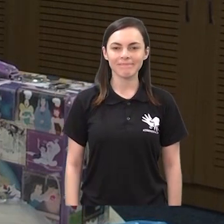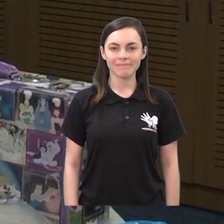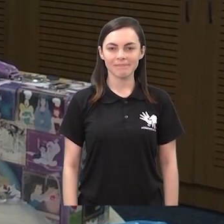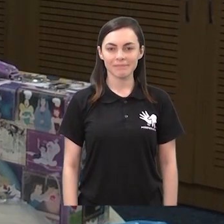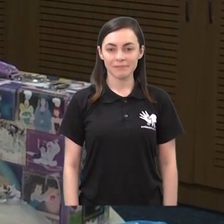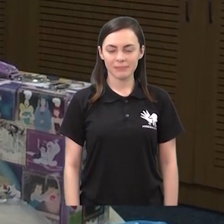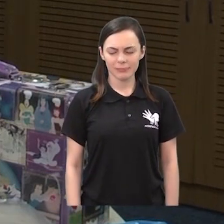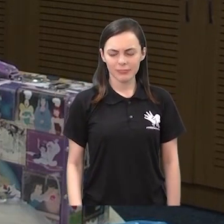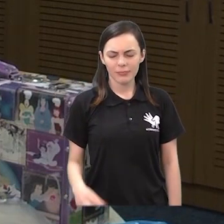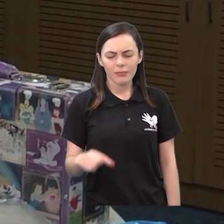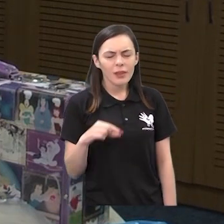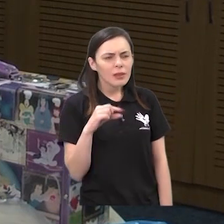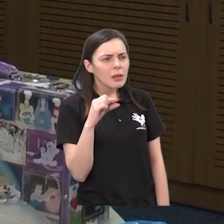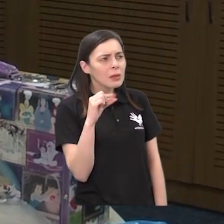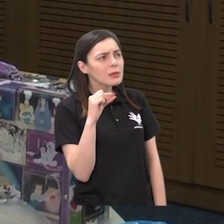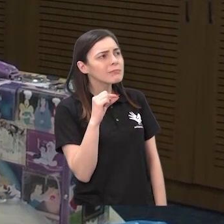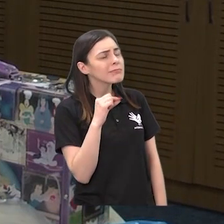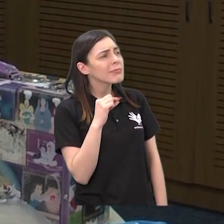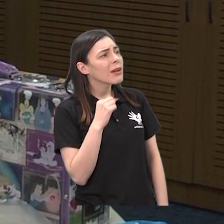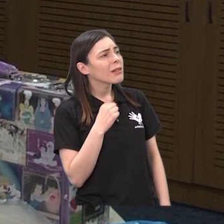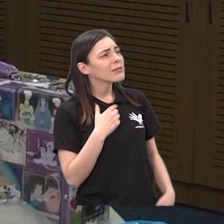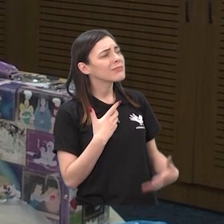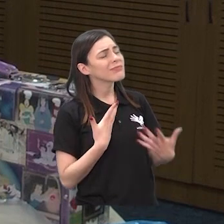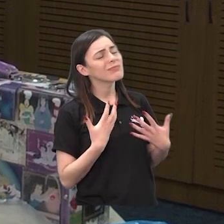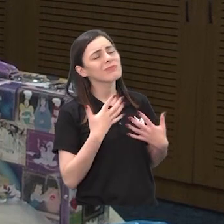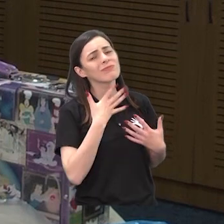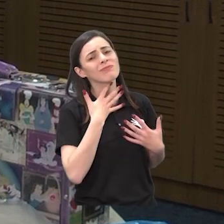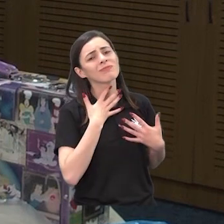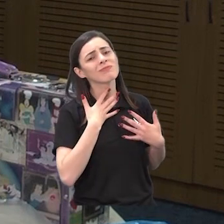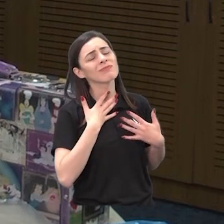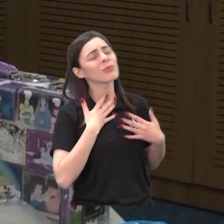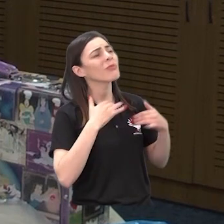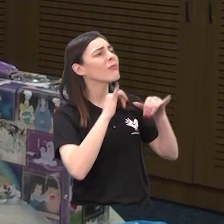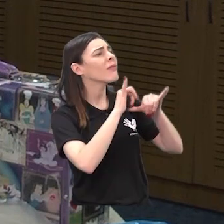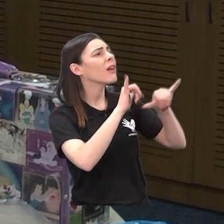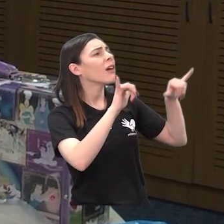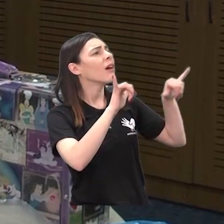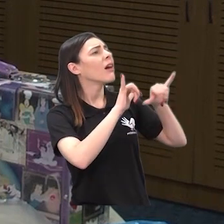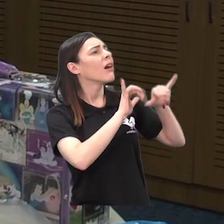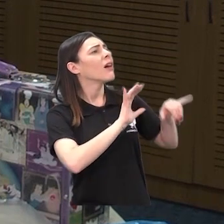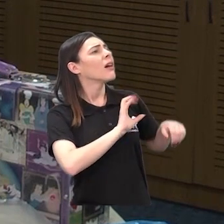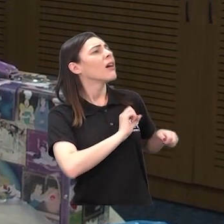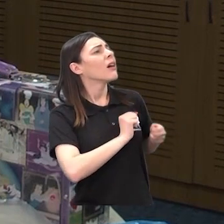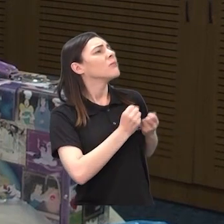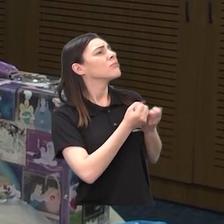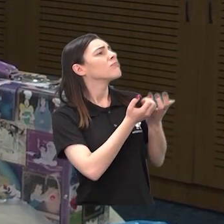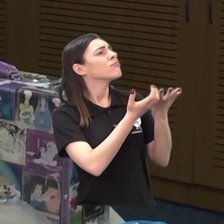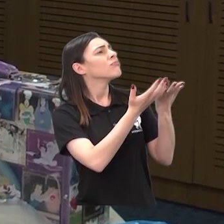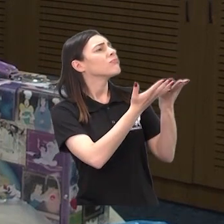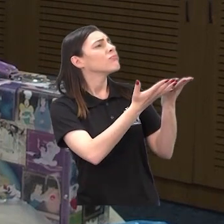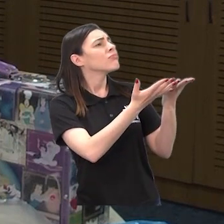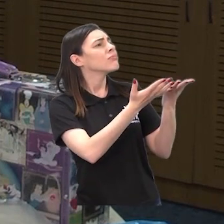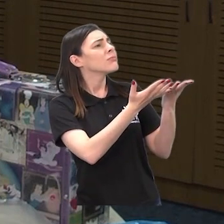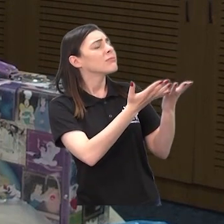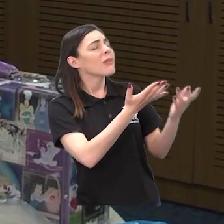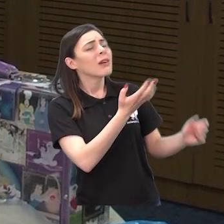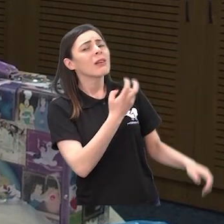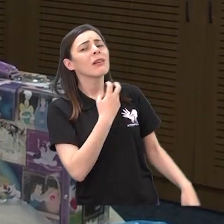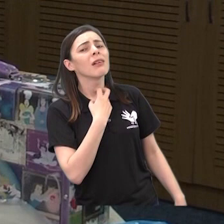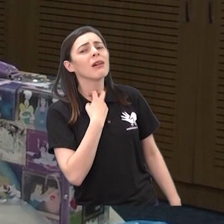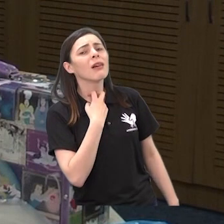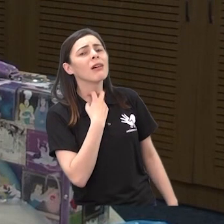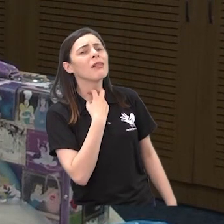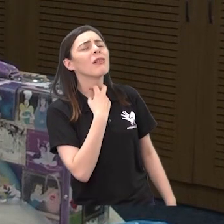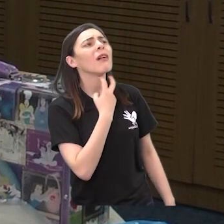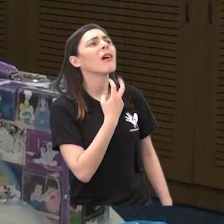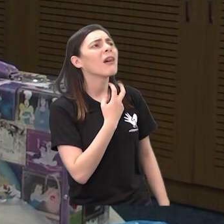O grande sonho de Ari era um dia declarar o seu amor a Lucinha. Mas o som da voz